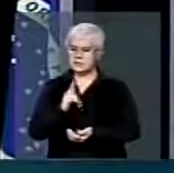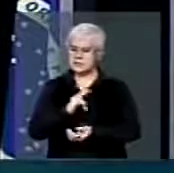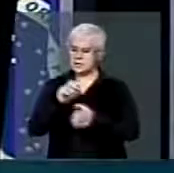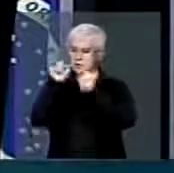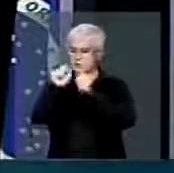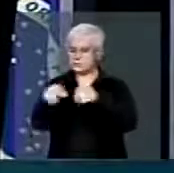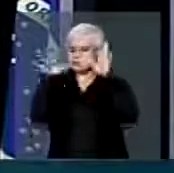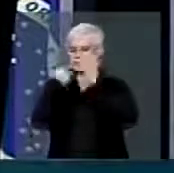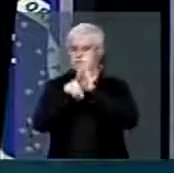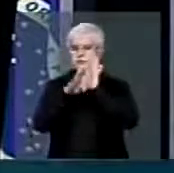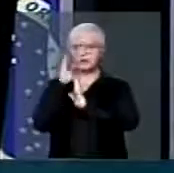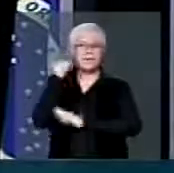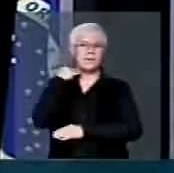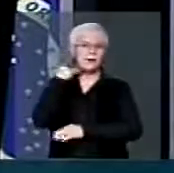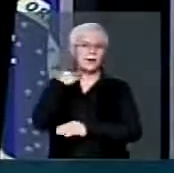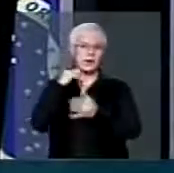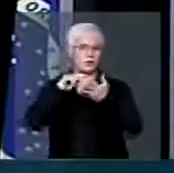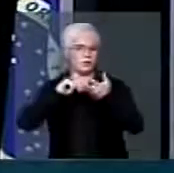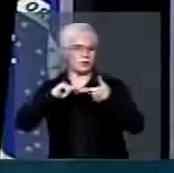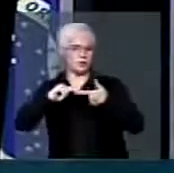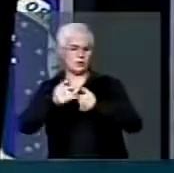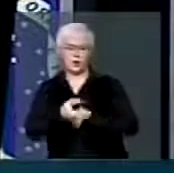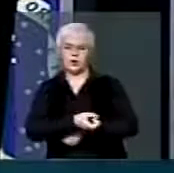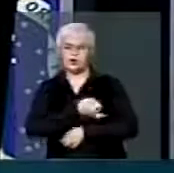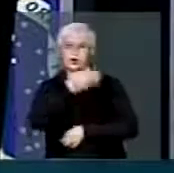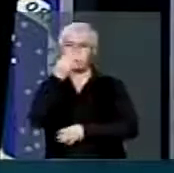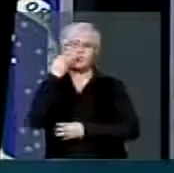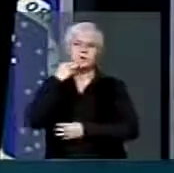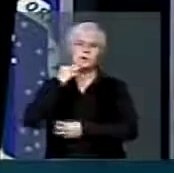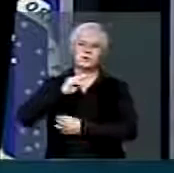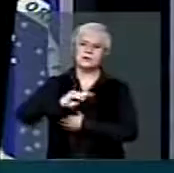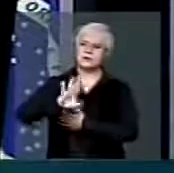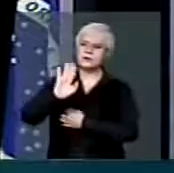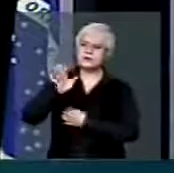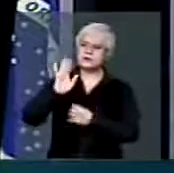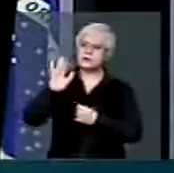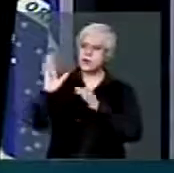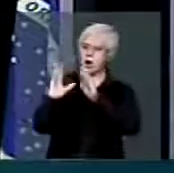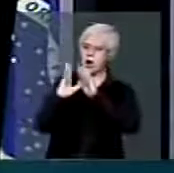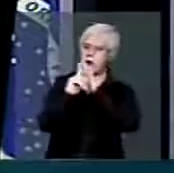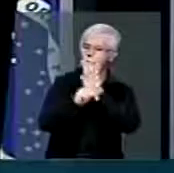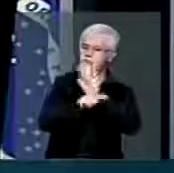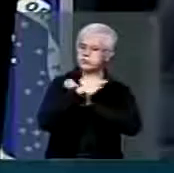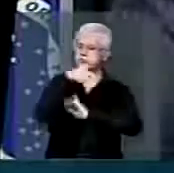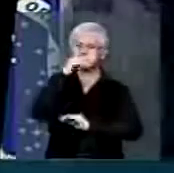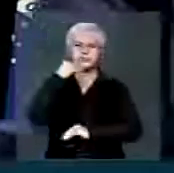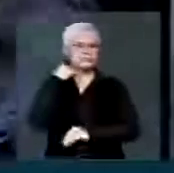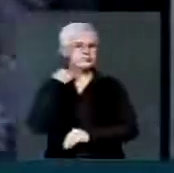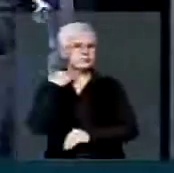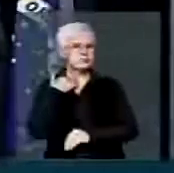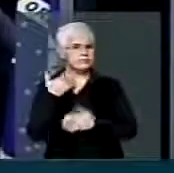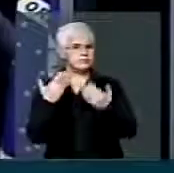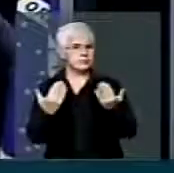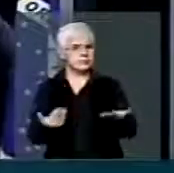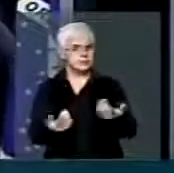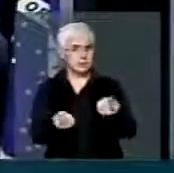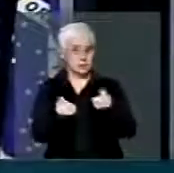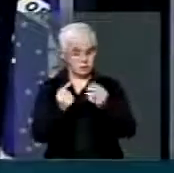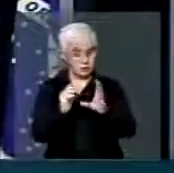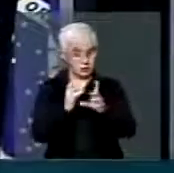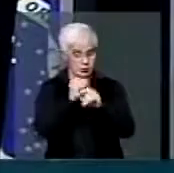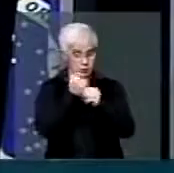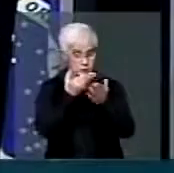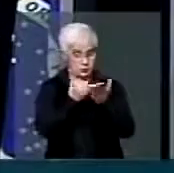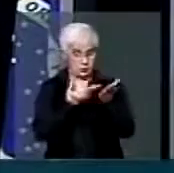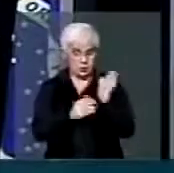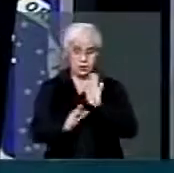agências bancárias. Quantos milhões já foram tirados dos bancos? E esse dinheiro, certamente,